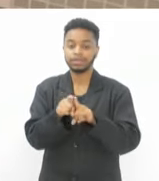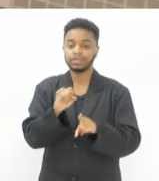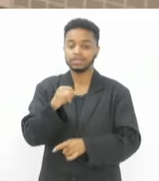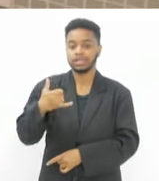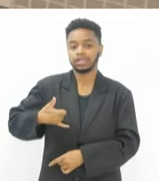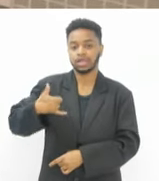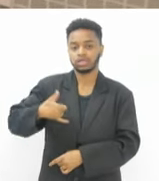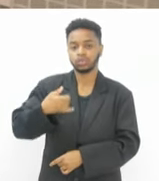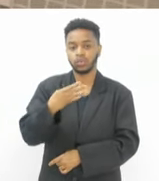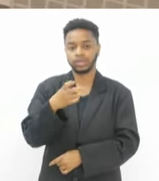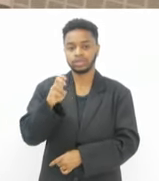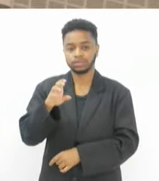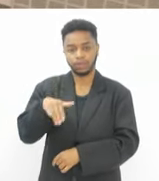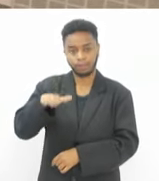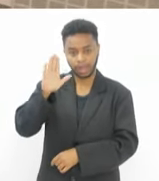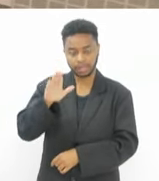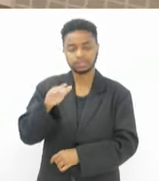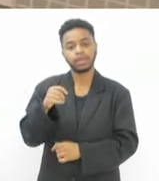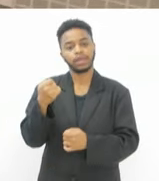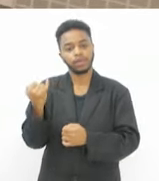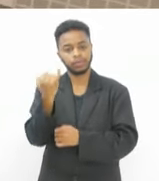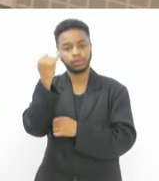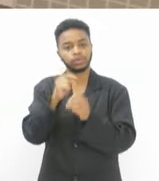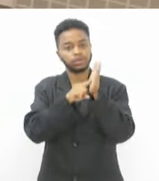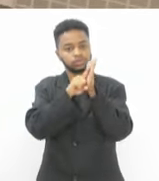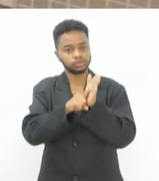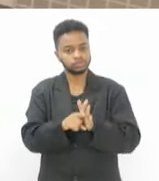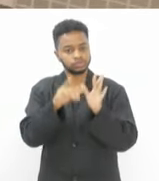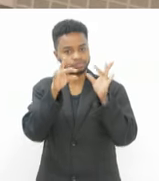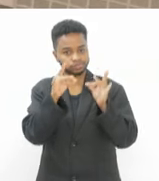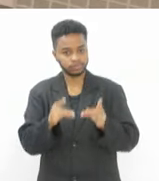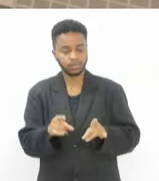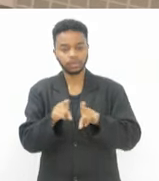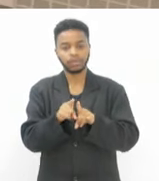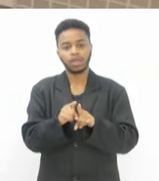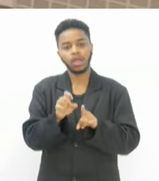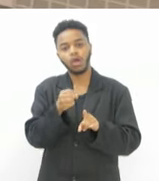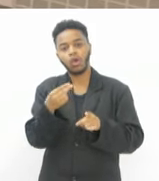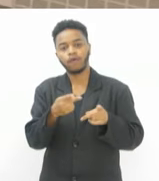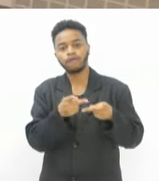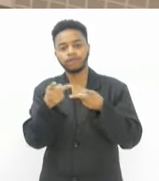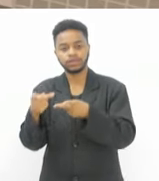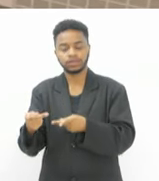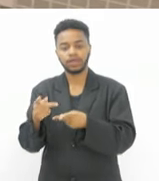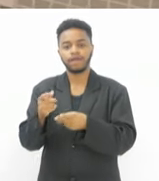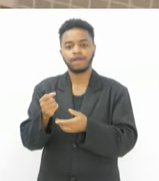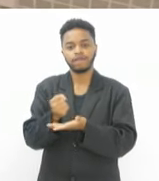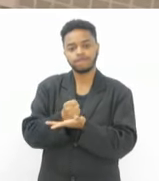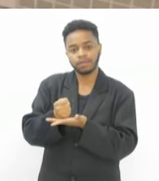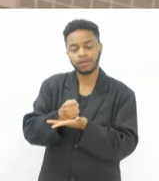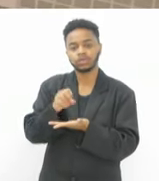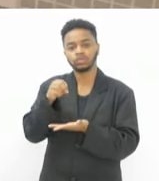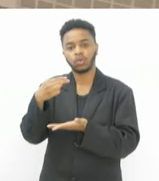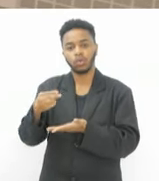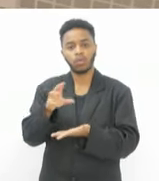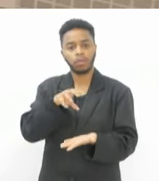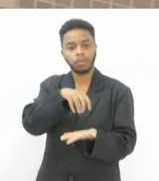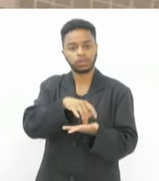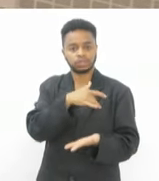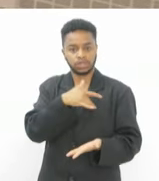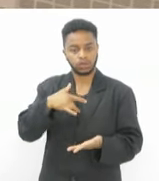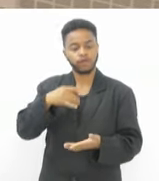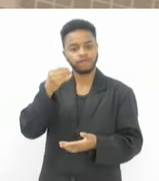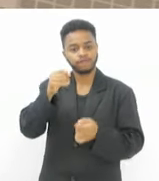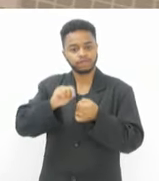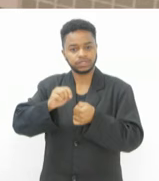importante fazer um check-up, ou ir numa farmácia ou no posto de saúde fazer aquele testinho da ponta do dedo. Se derem